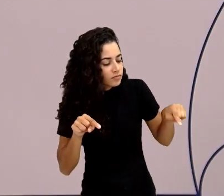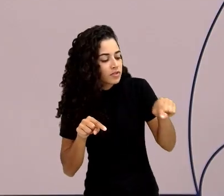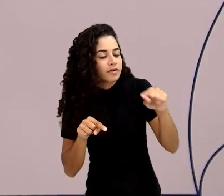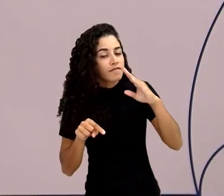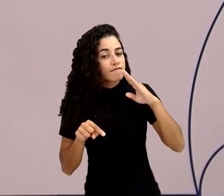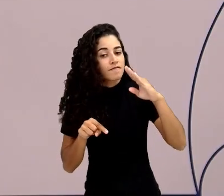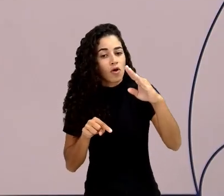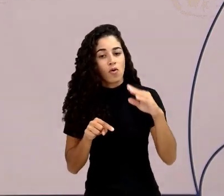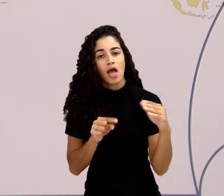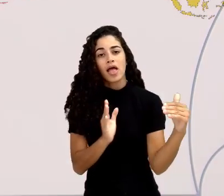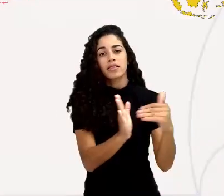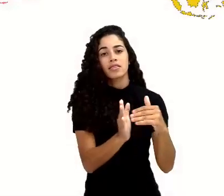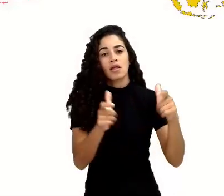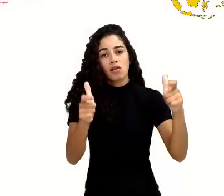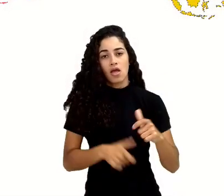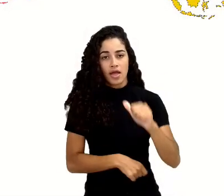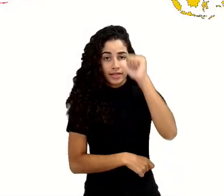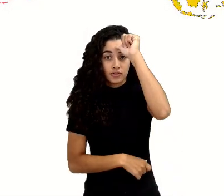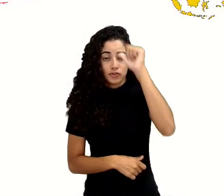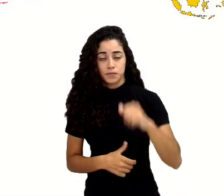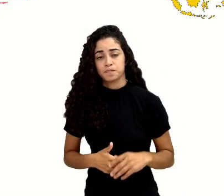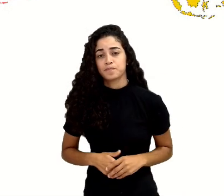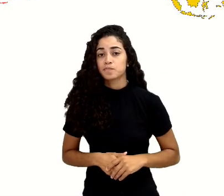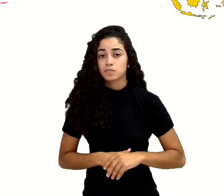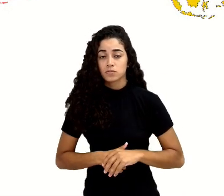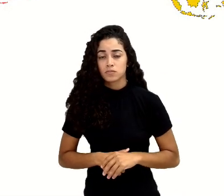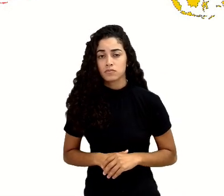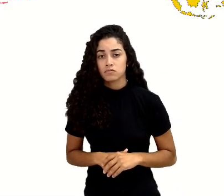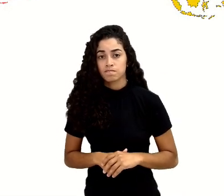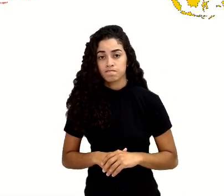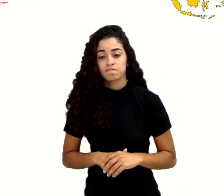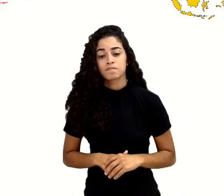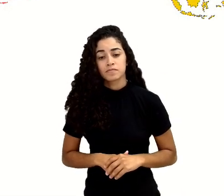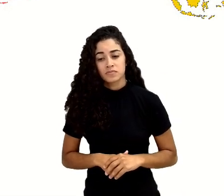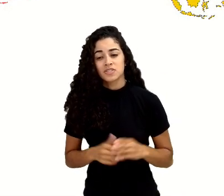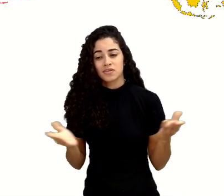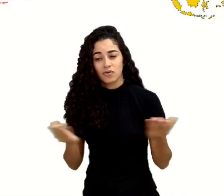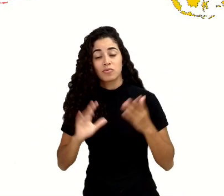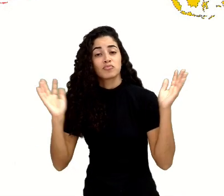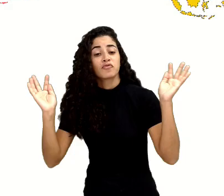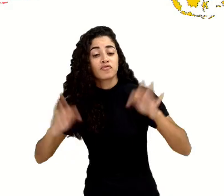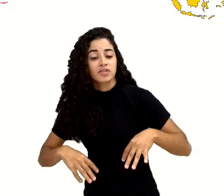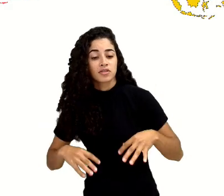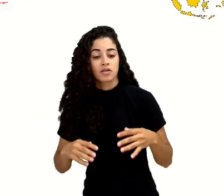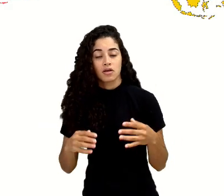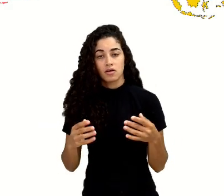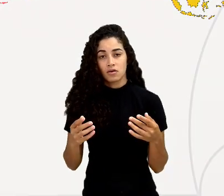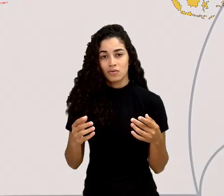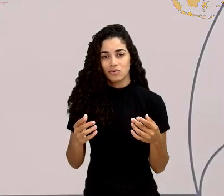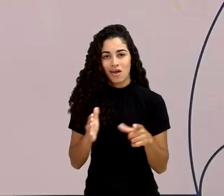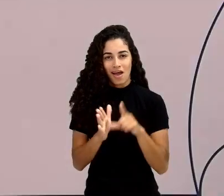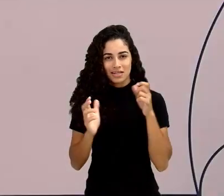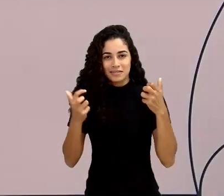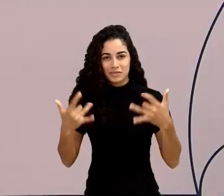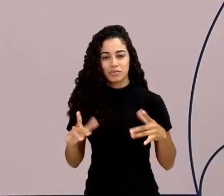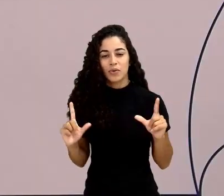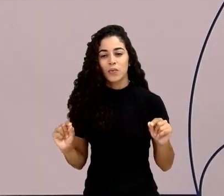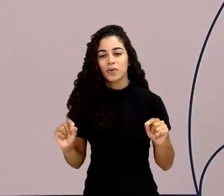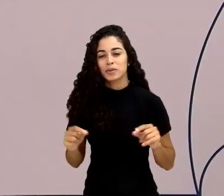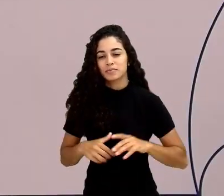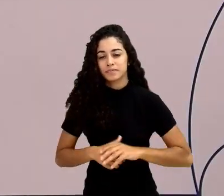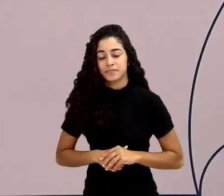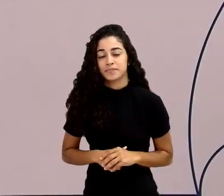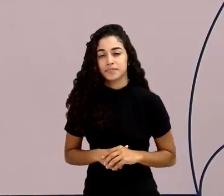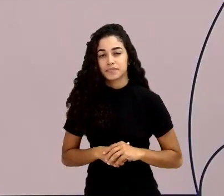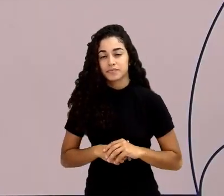rumo às Índias. Para a gente conduzir aqui para o final, uma coisa que vai acontecer